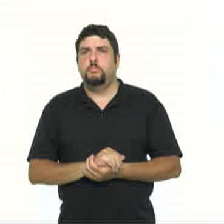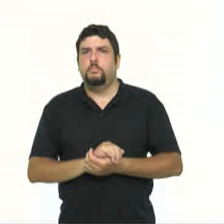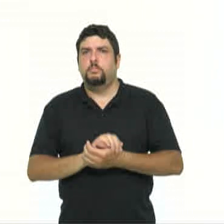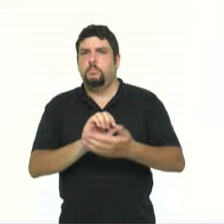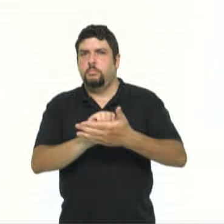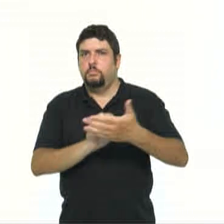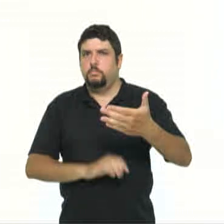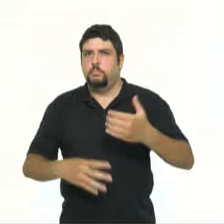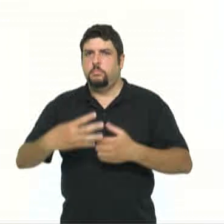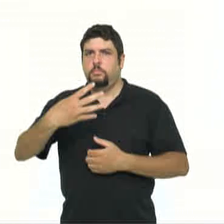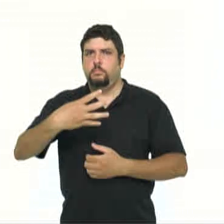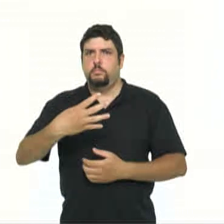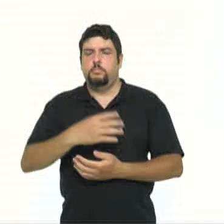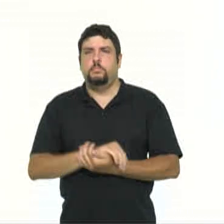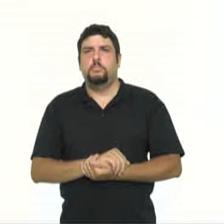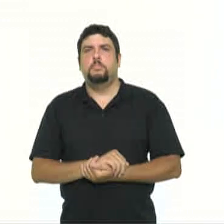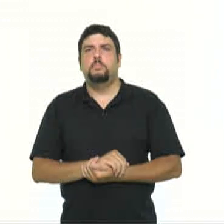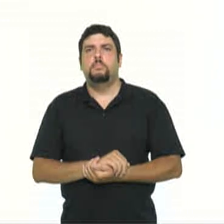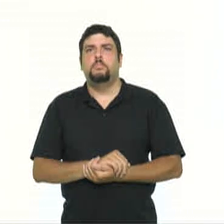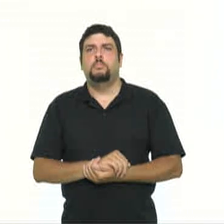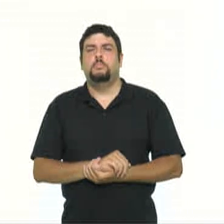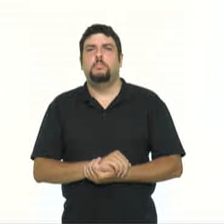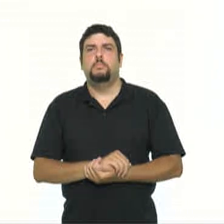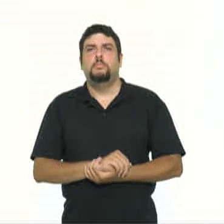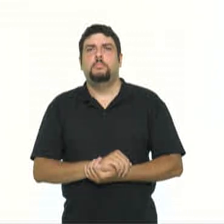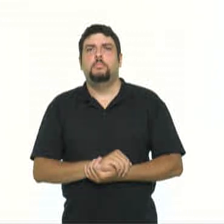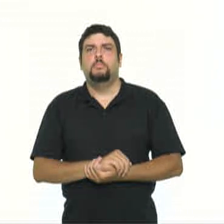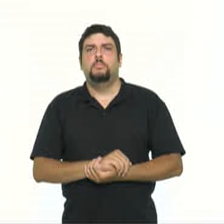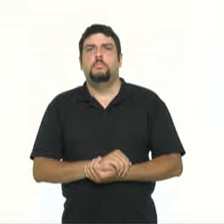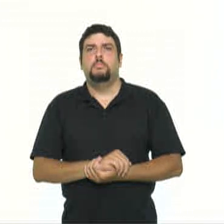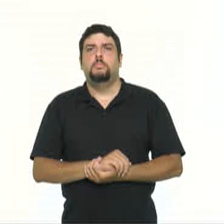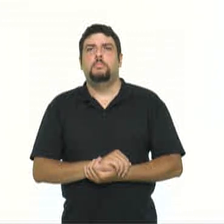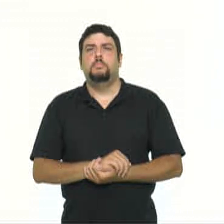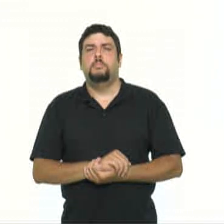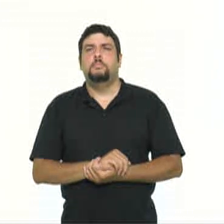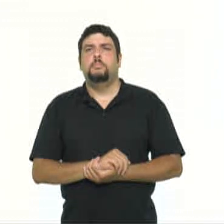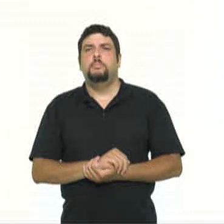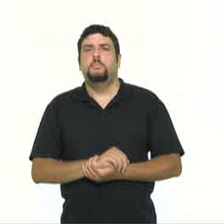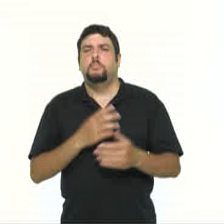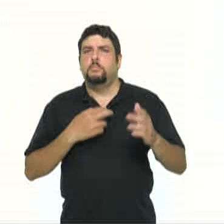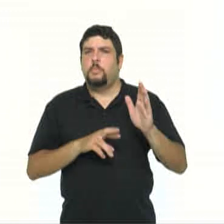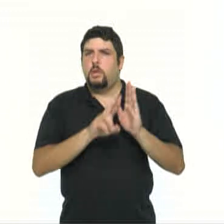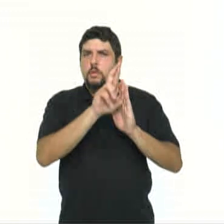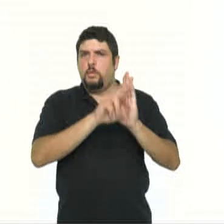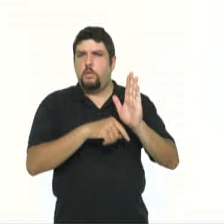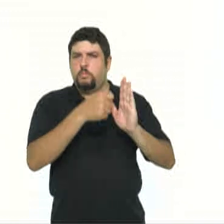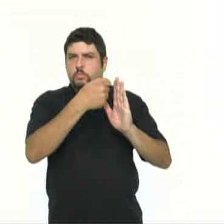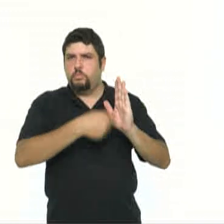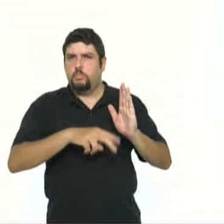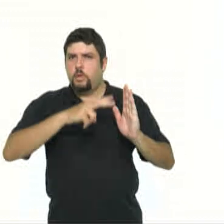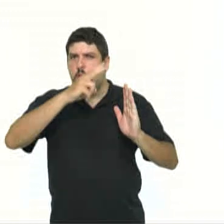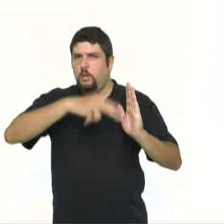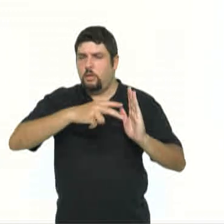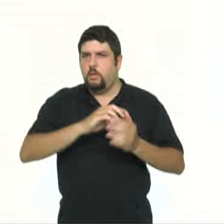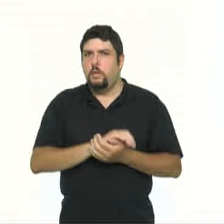4. Baseado no que nós acabamos de ler da redação, normalmente, além de apresentar a temática nos